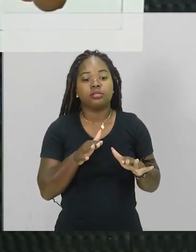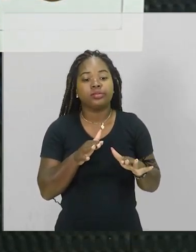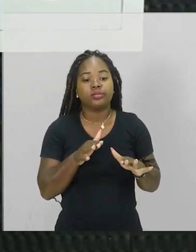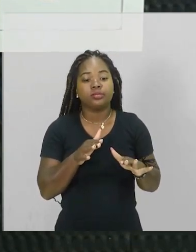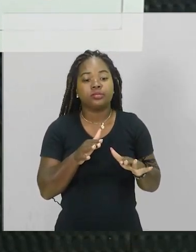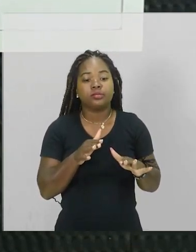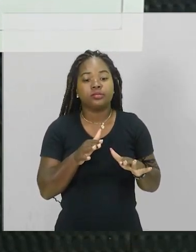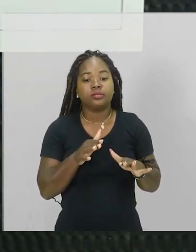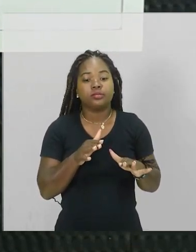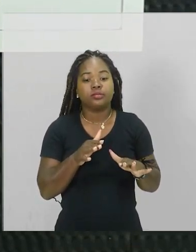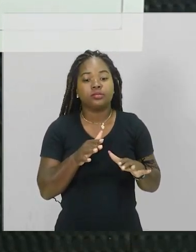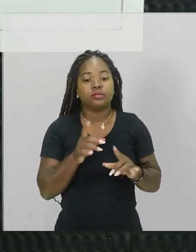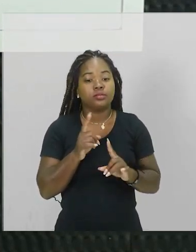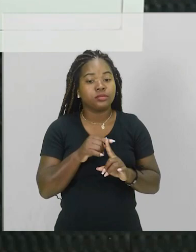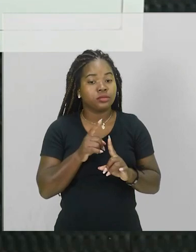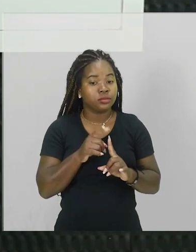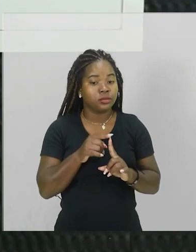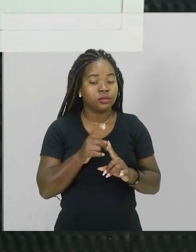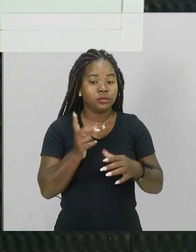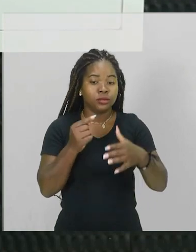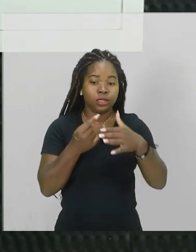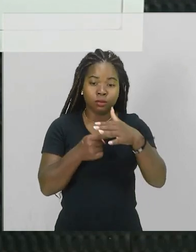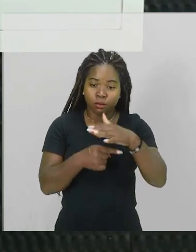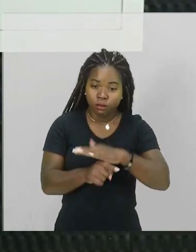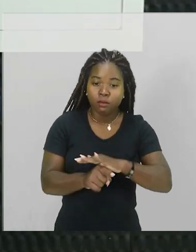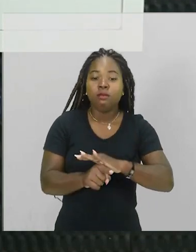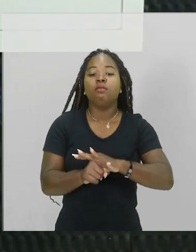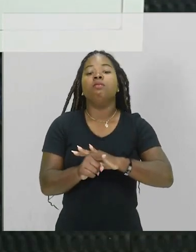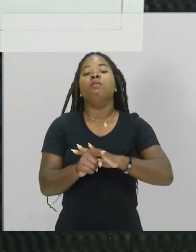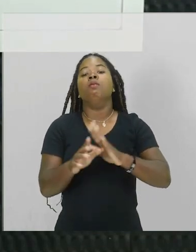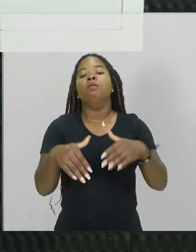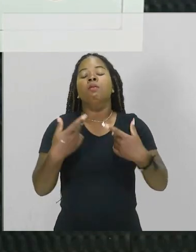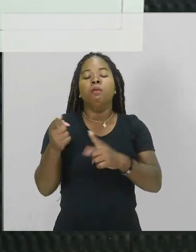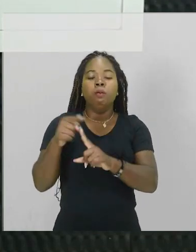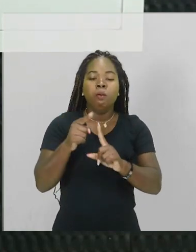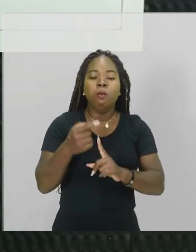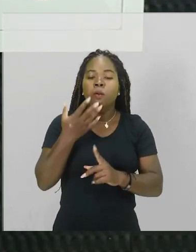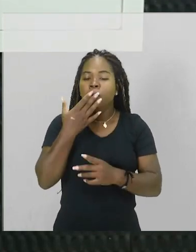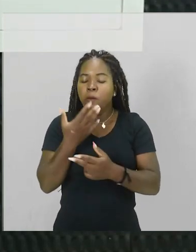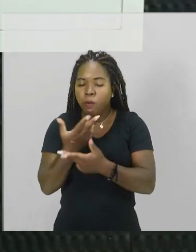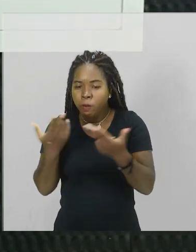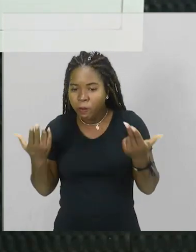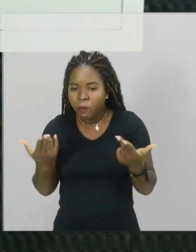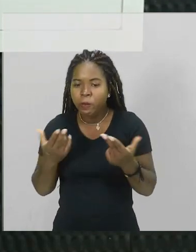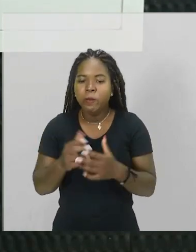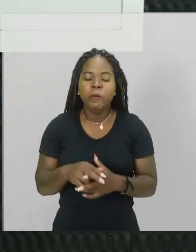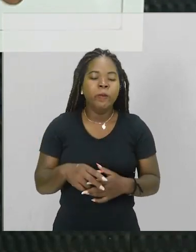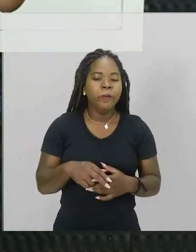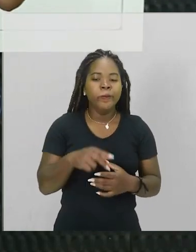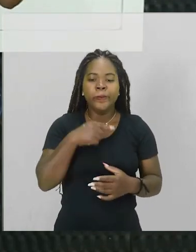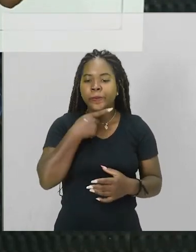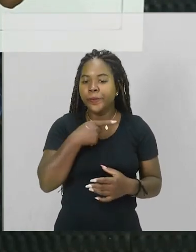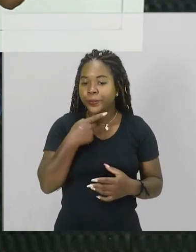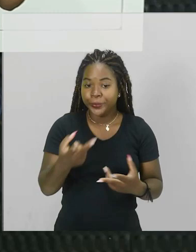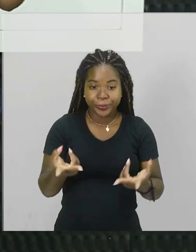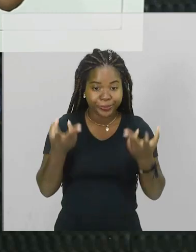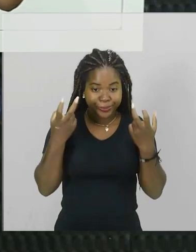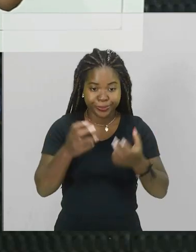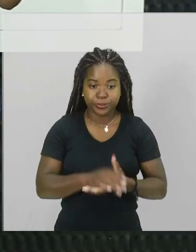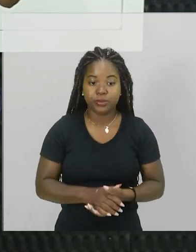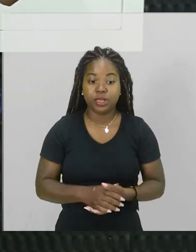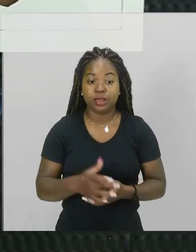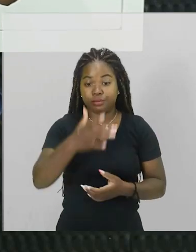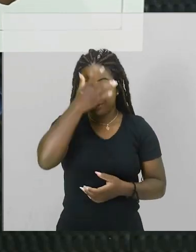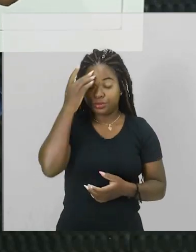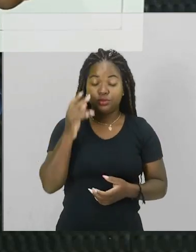desse espectro do daltonismo, né? Quais são o tipo de cores que não consegue perceber. Mas enfim, a pessoa que tem a visão